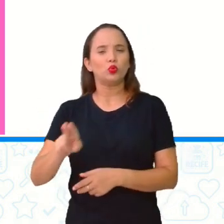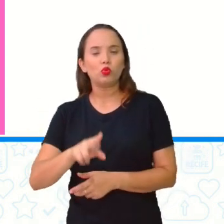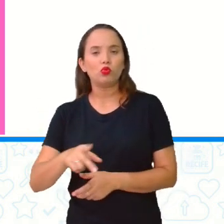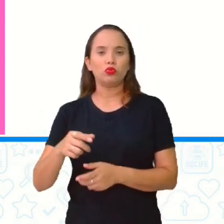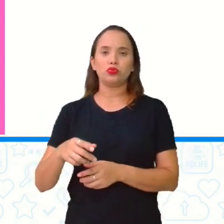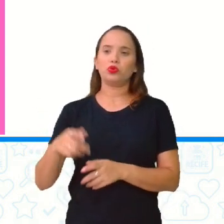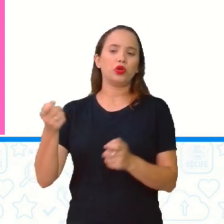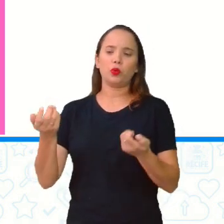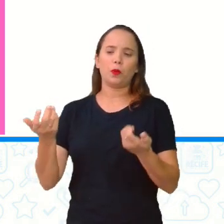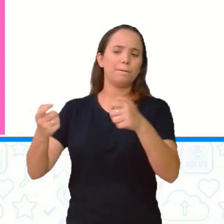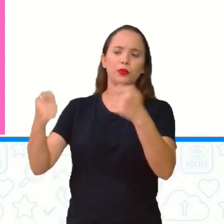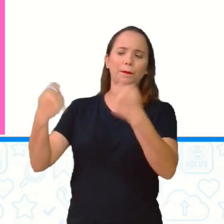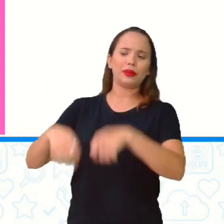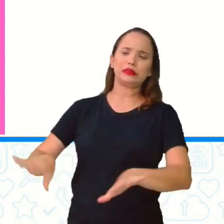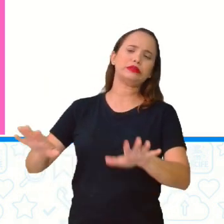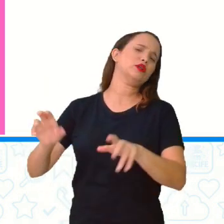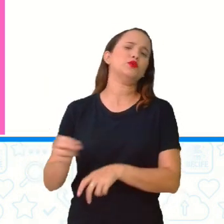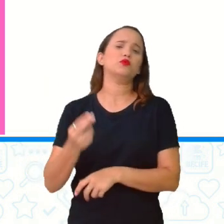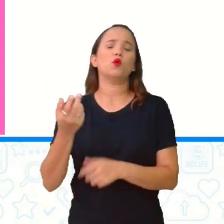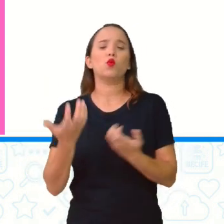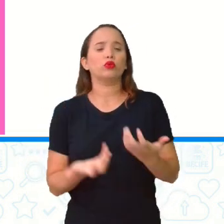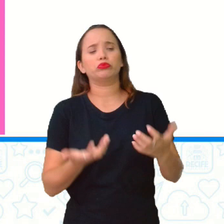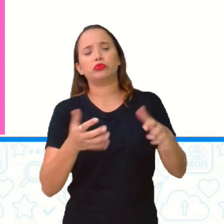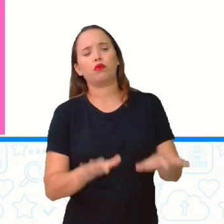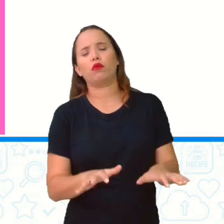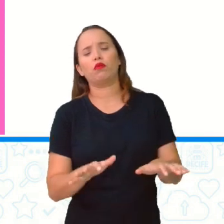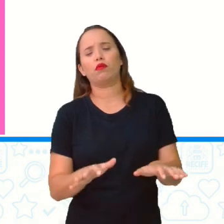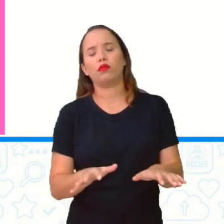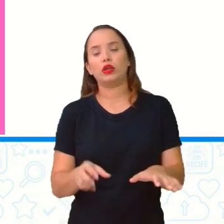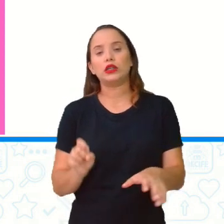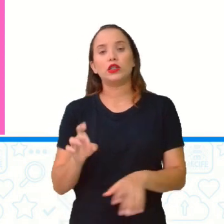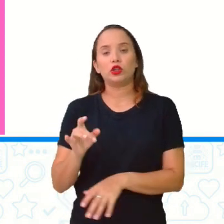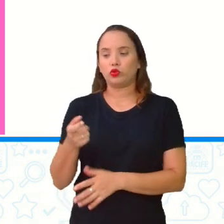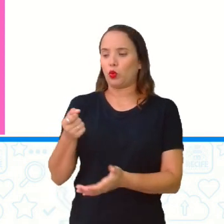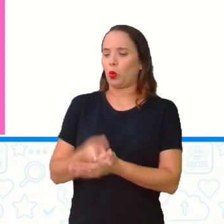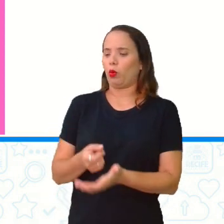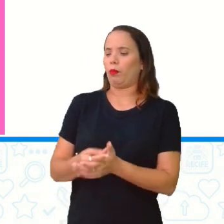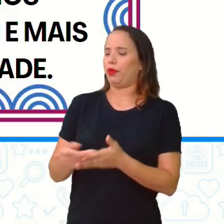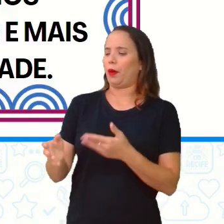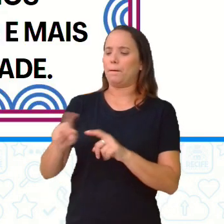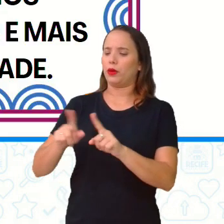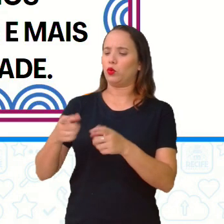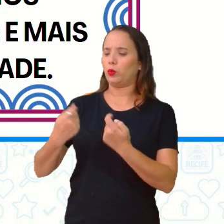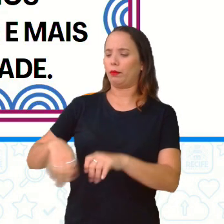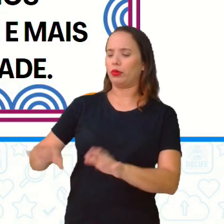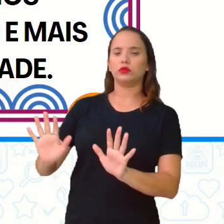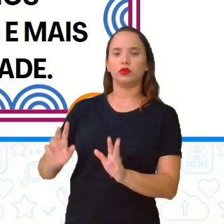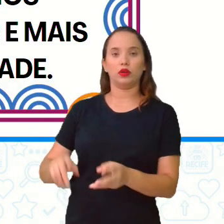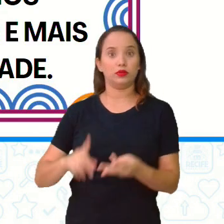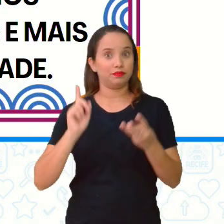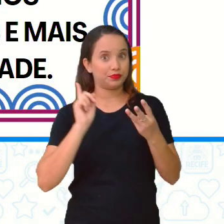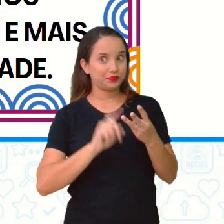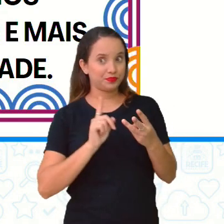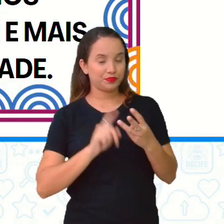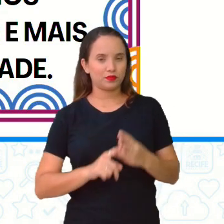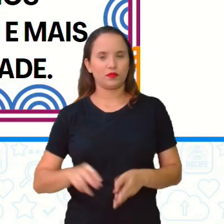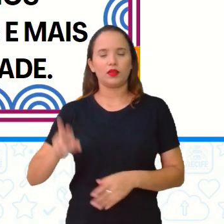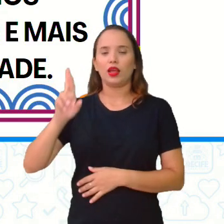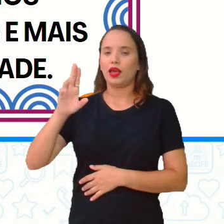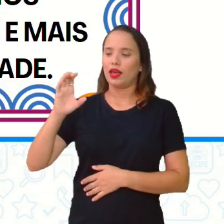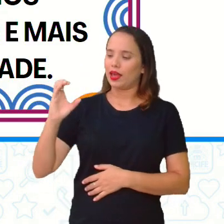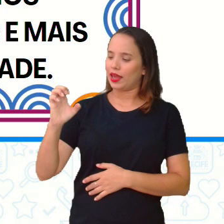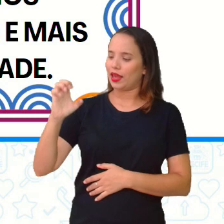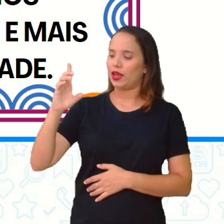não preciso estar aí comprando tudo que eu vejo pela minha frente sem realmente eu estar precisando. O outro R é